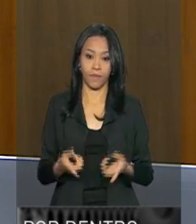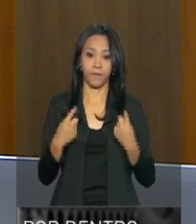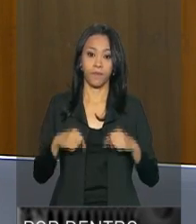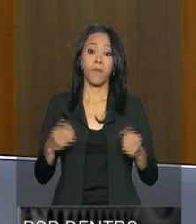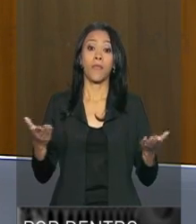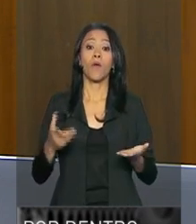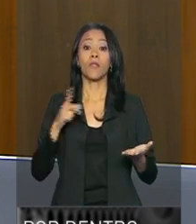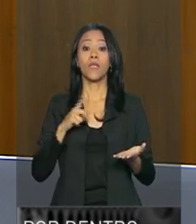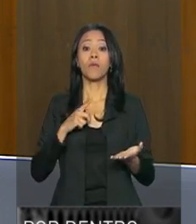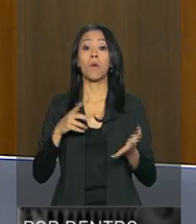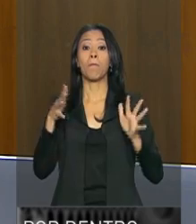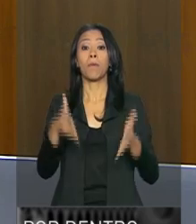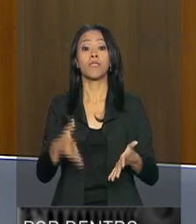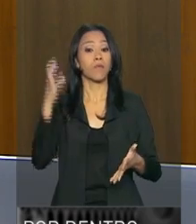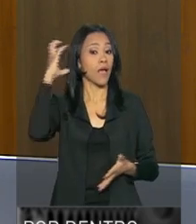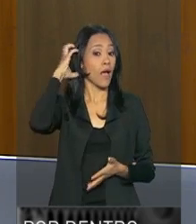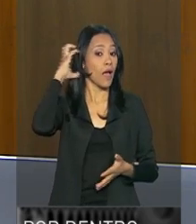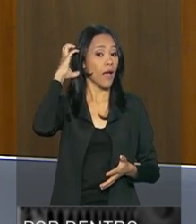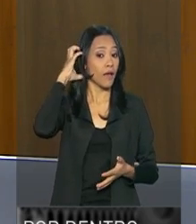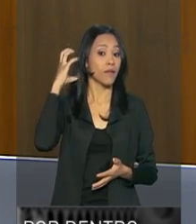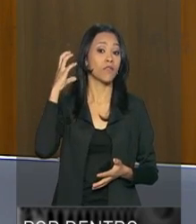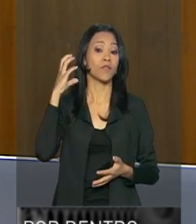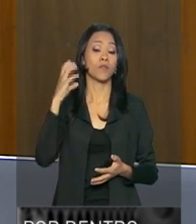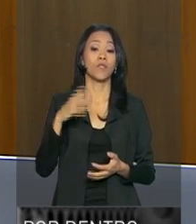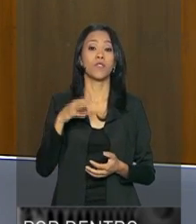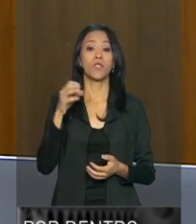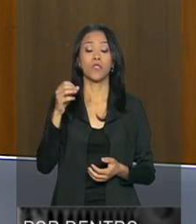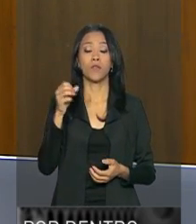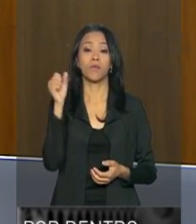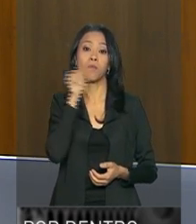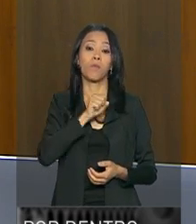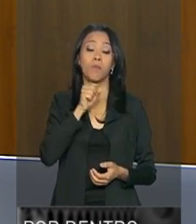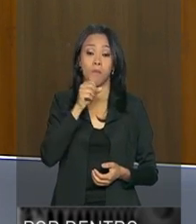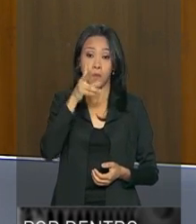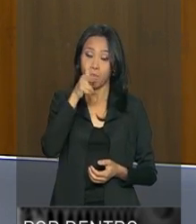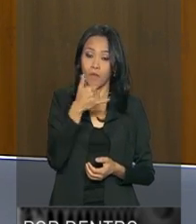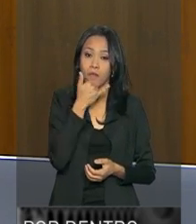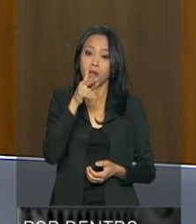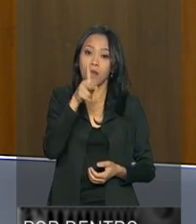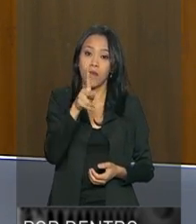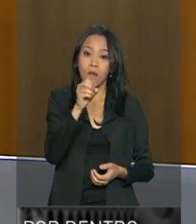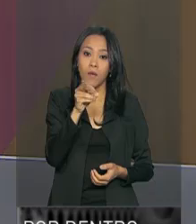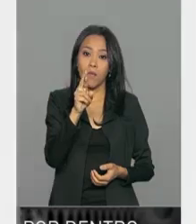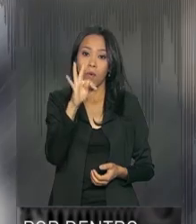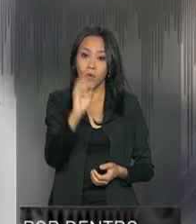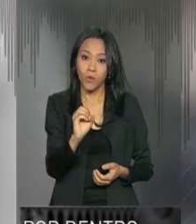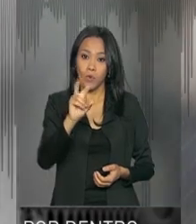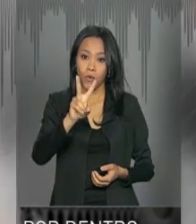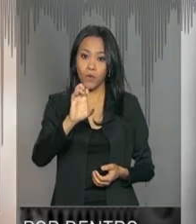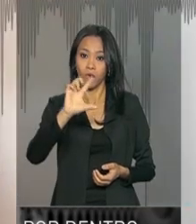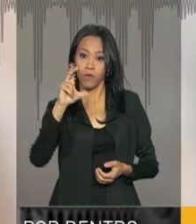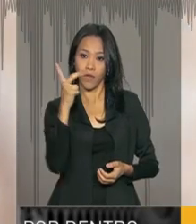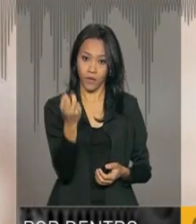de porto velho da rádio caiari am 1430 vamos ouvir com adílson miranda bom